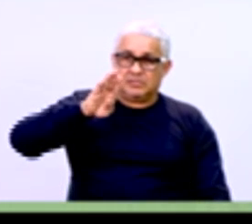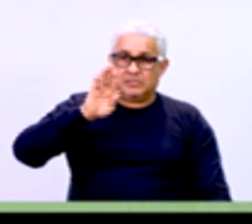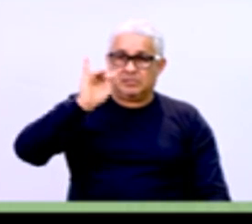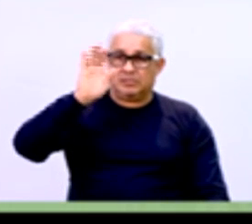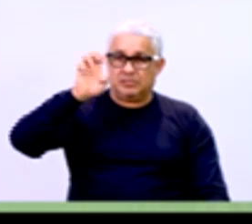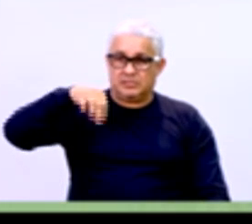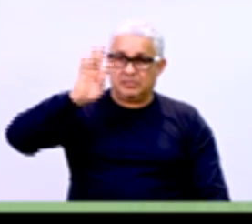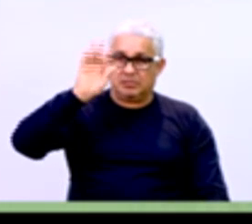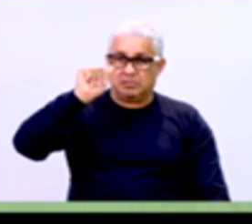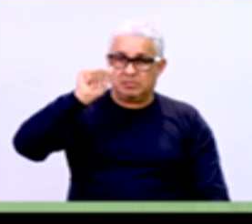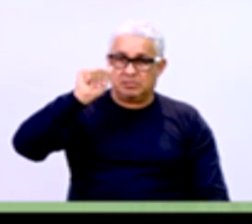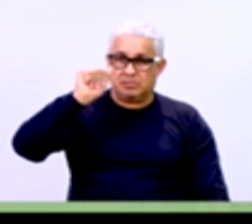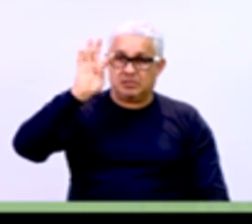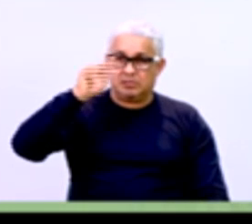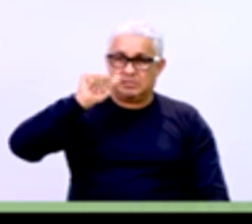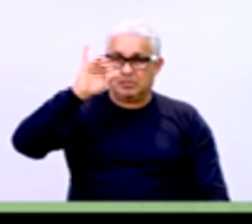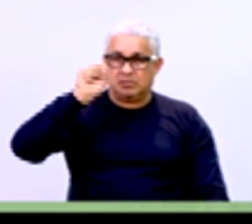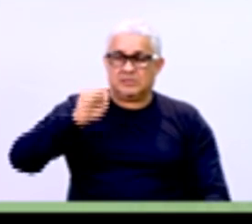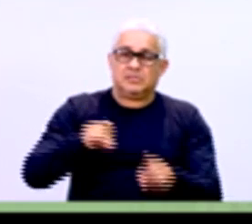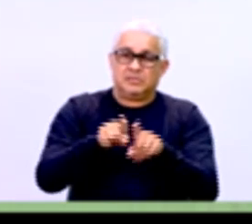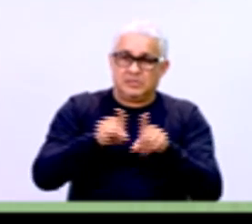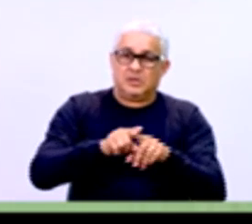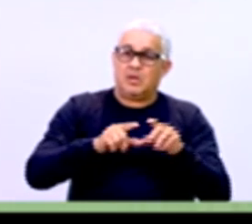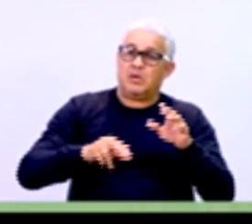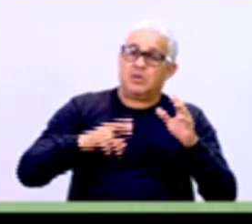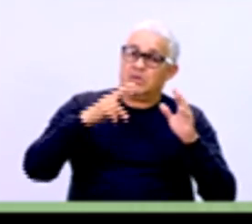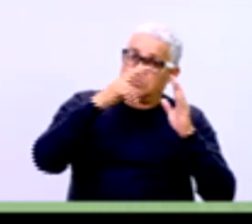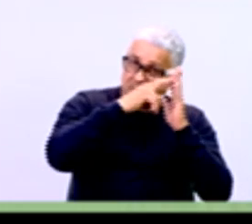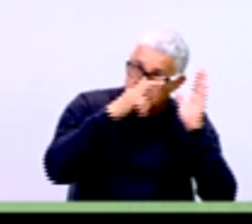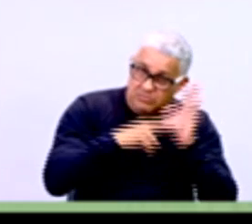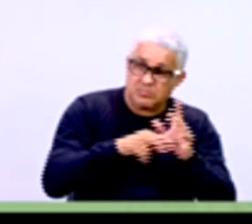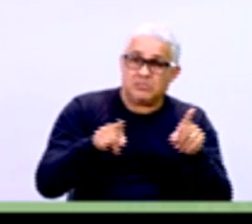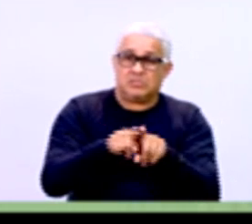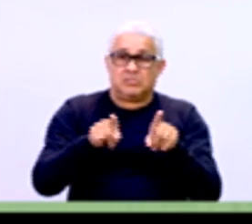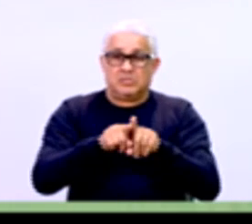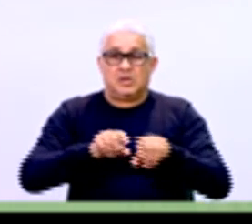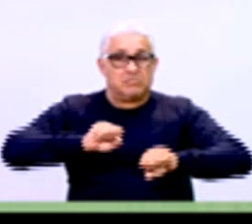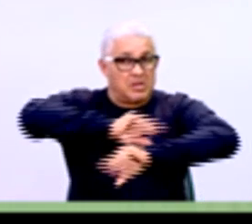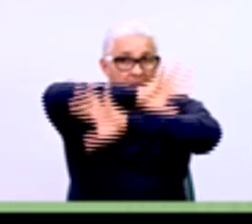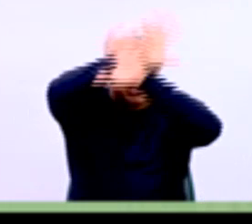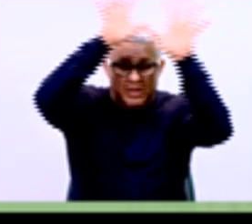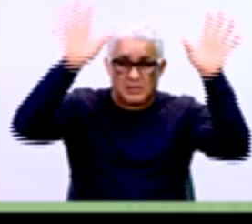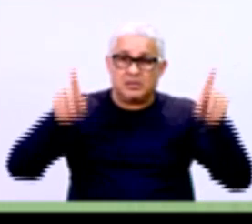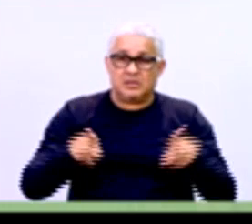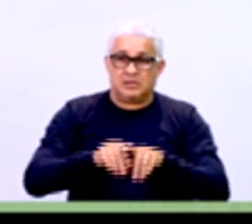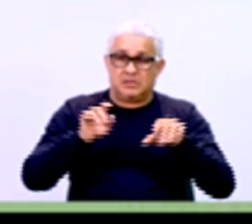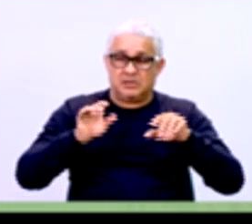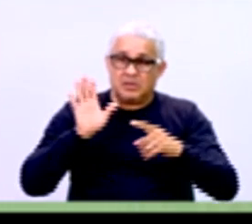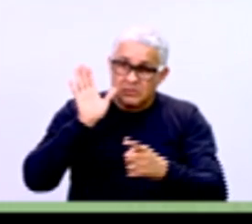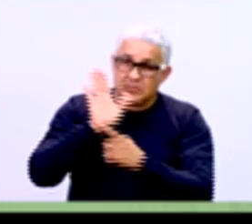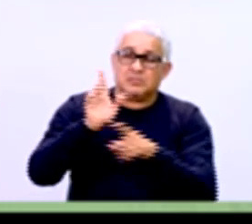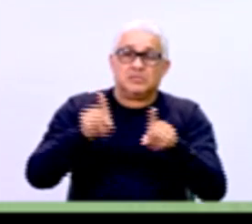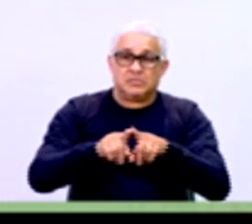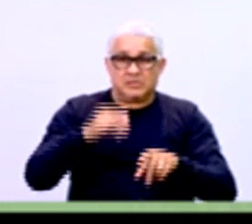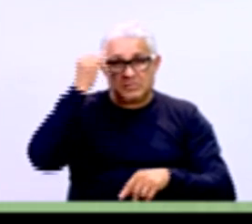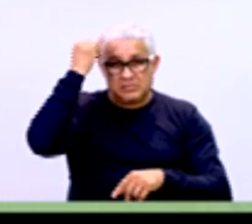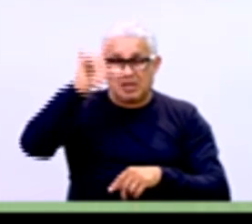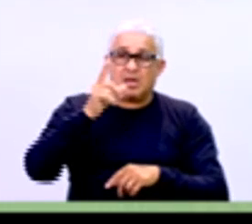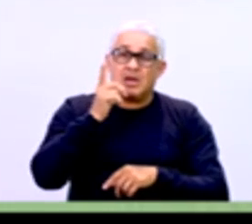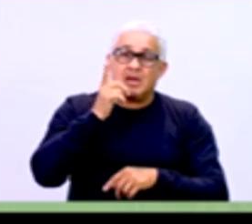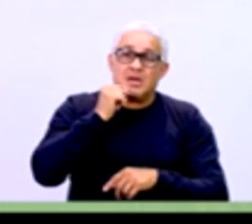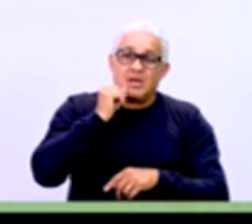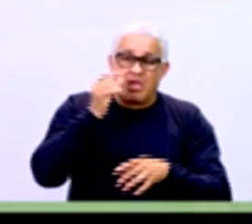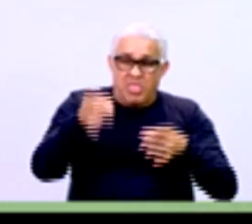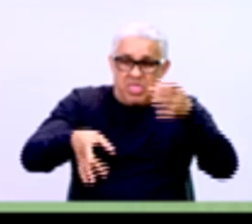ações relativas à conservação do meio ambiente de forma auditável e transparente, evitar o desperdício de água e de